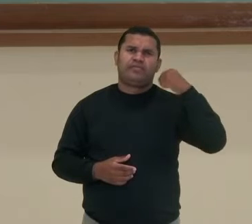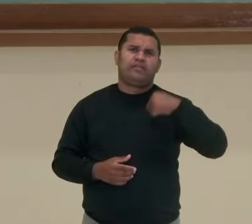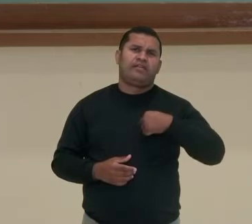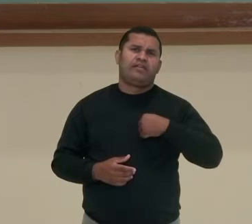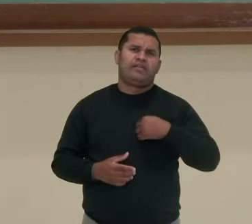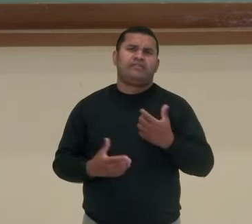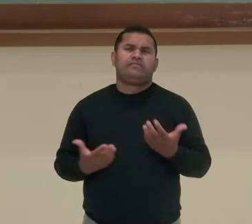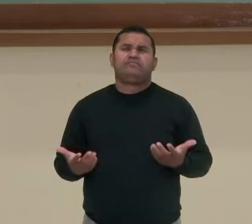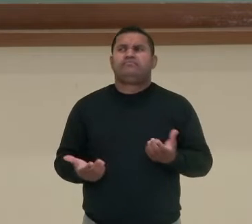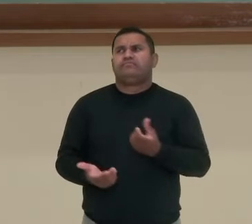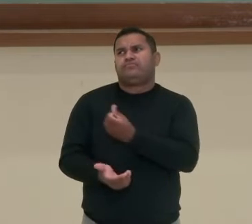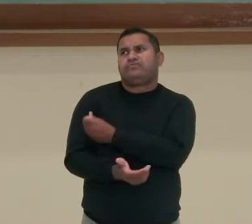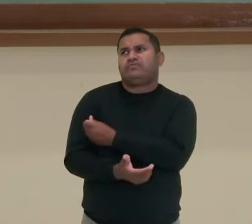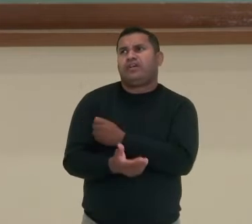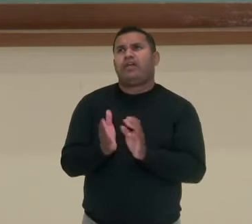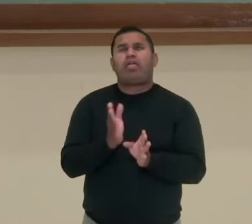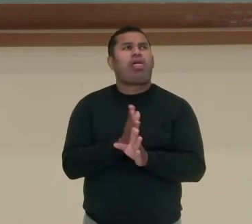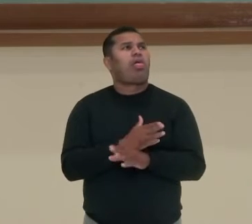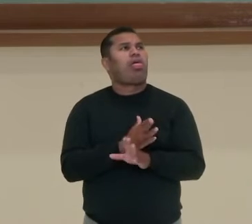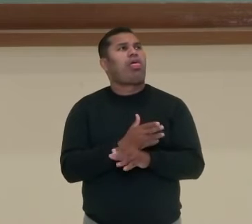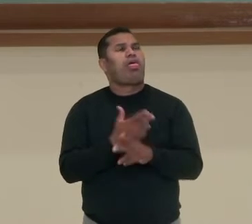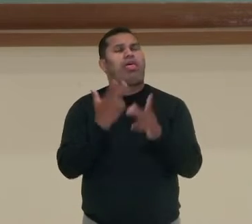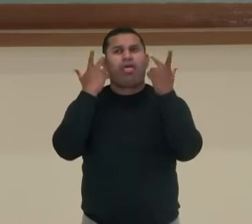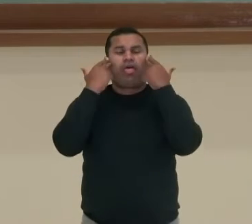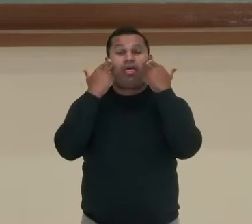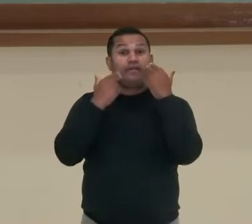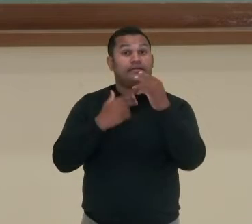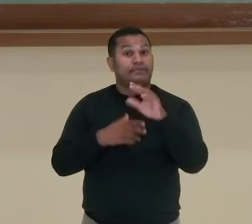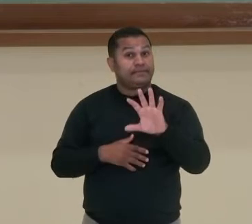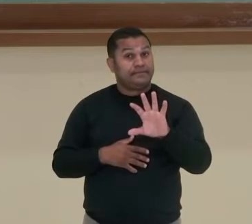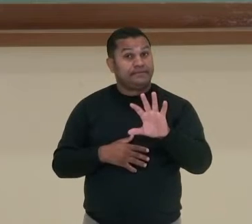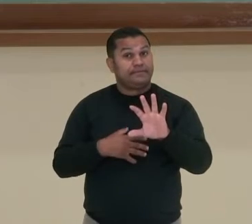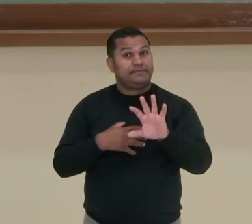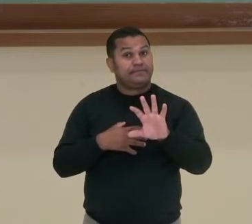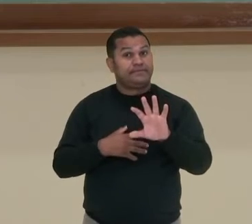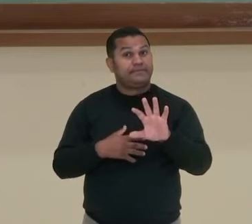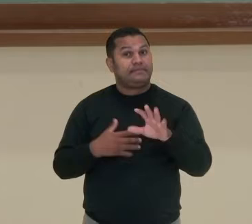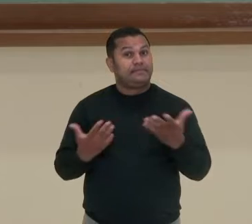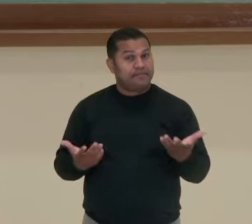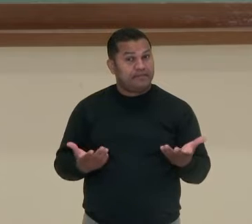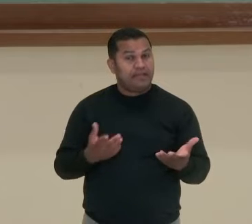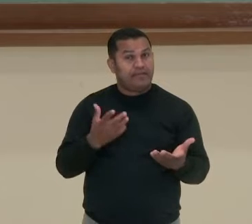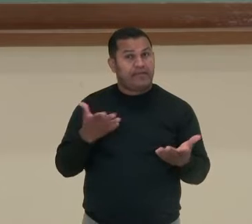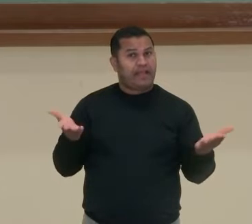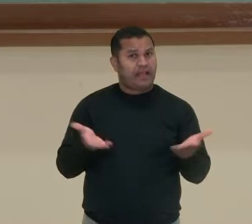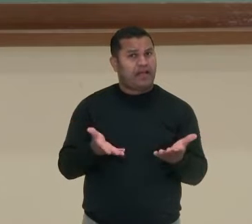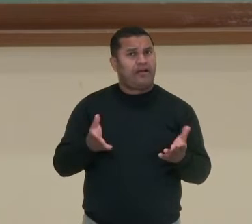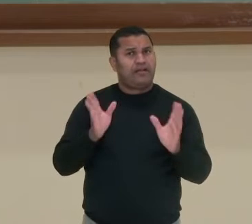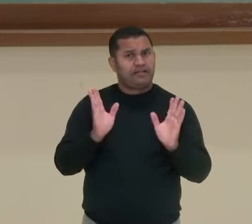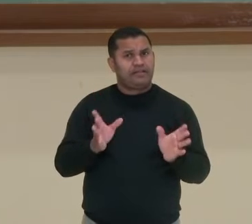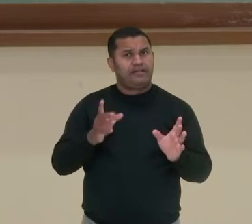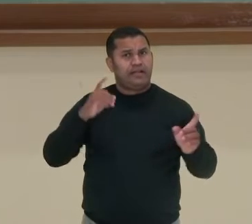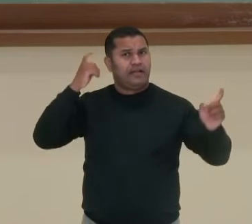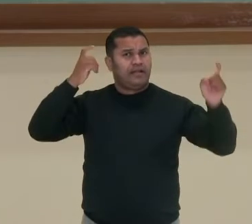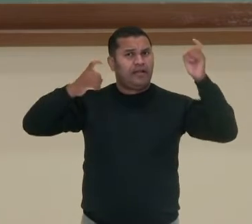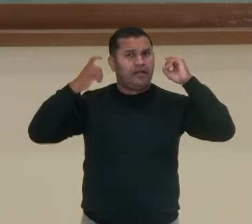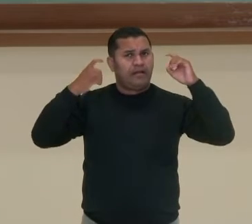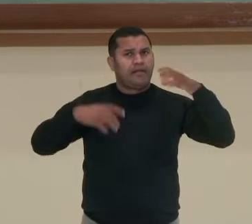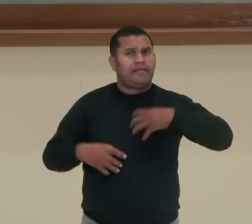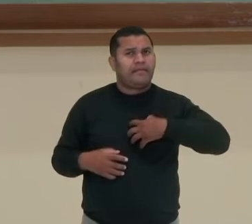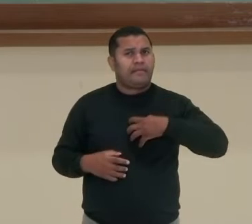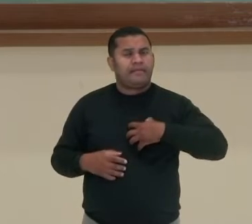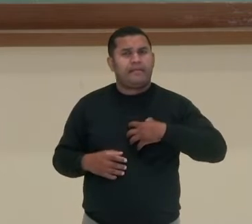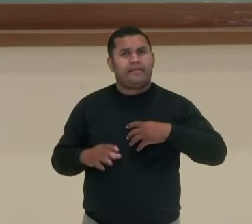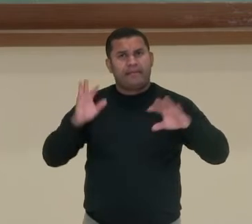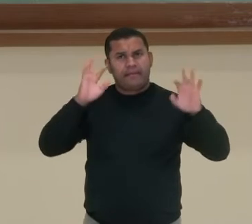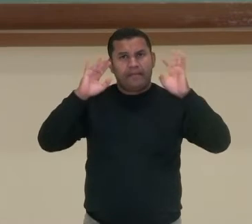Tá tranquilo? Será mesmo? É que não está na hora de já pensar? Por que quando vocês eram mais pequenos,